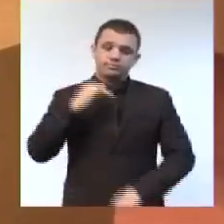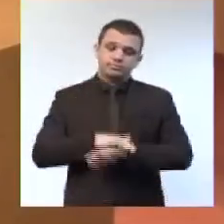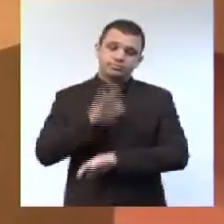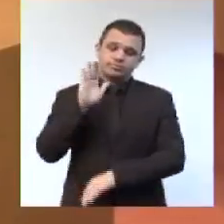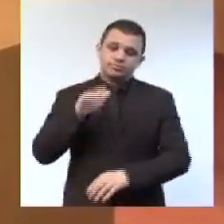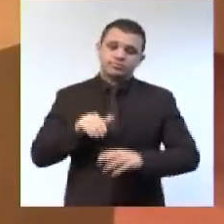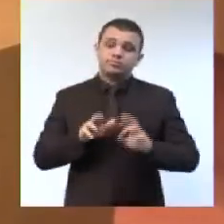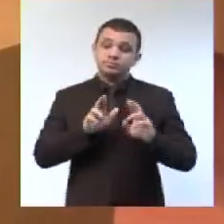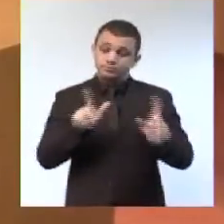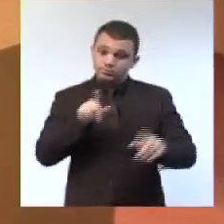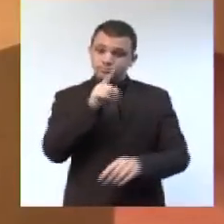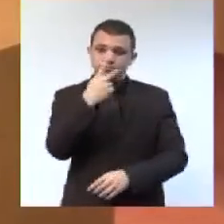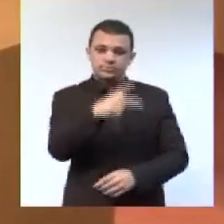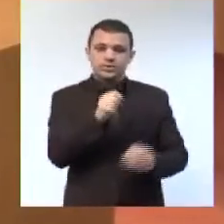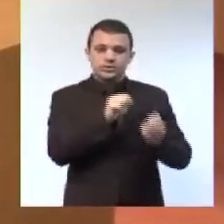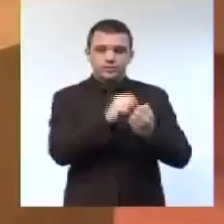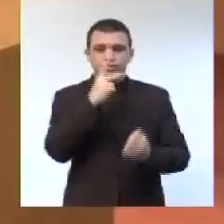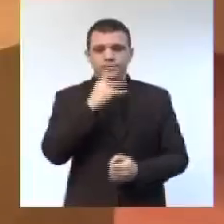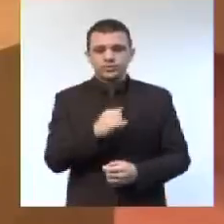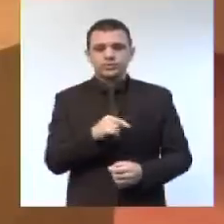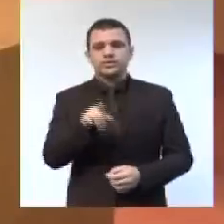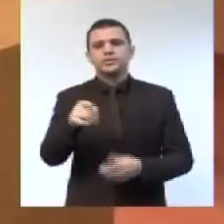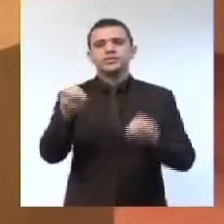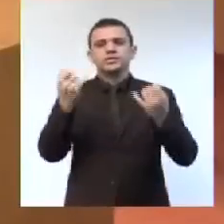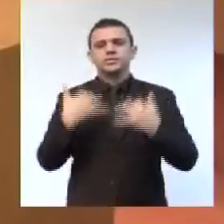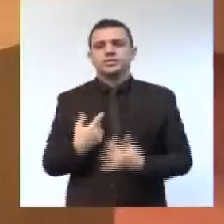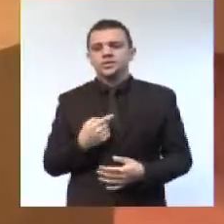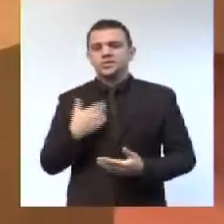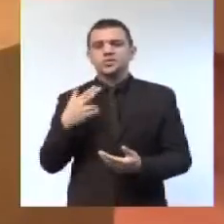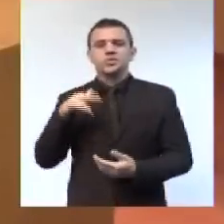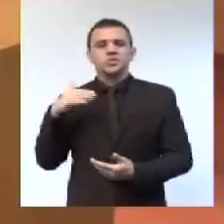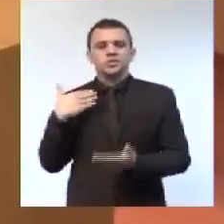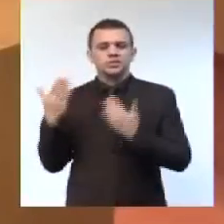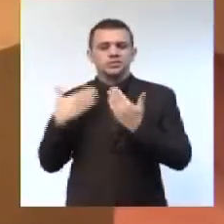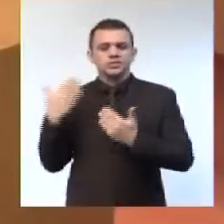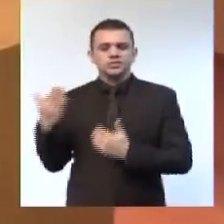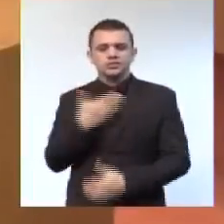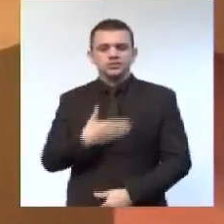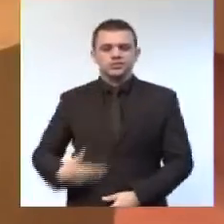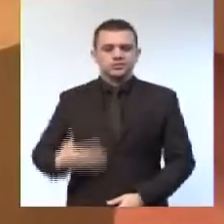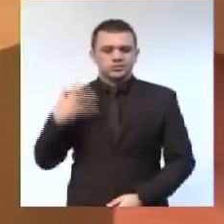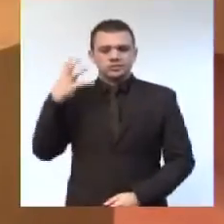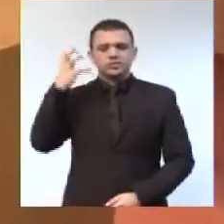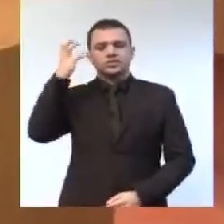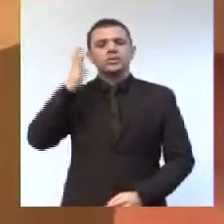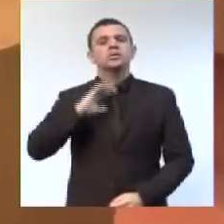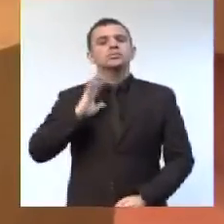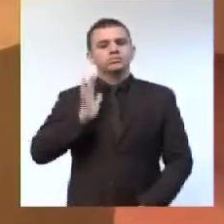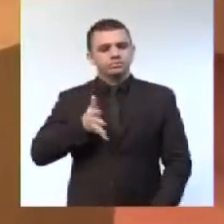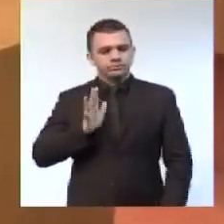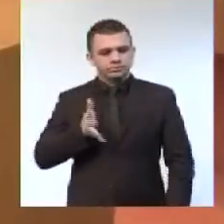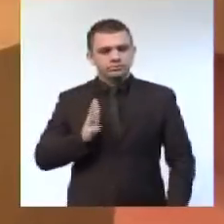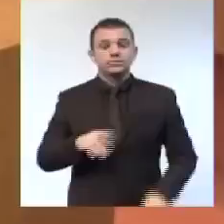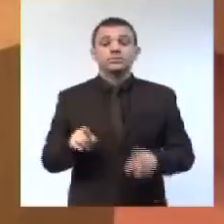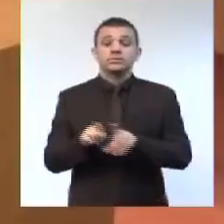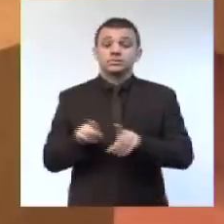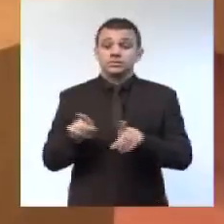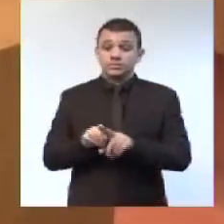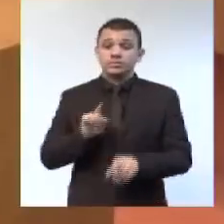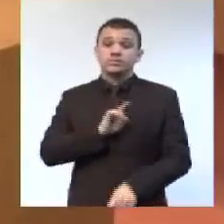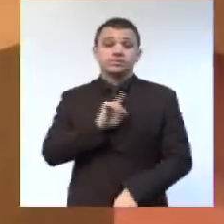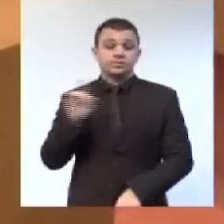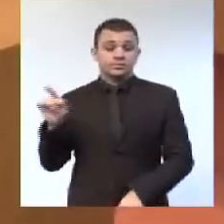nunca conversei com a governadora Rosiana. Já conversei com a governadora. Inclusive, se a senhora não sabe, a governadora me chamou para a reunião que a senhora foi